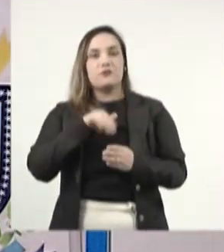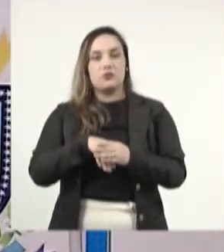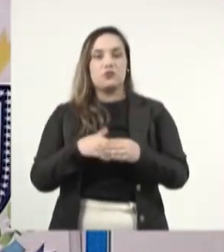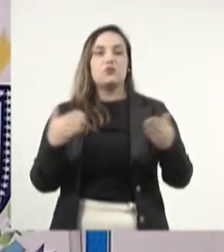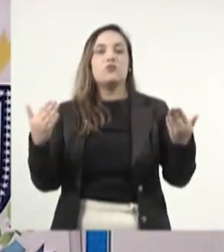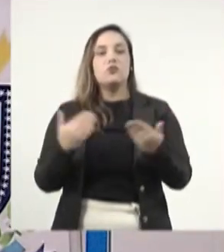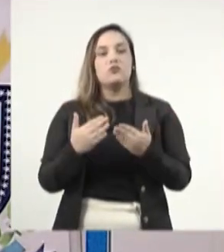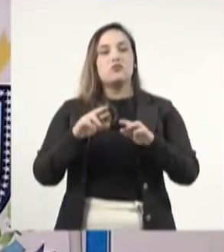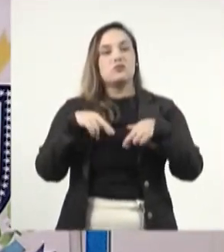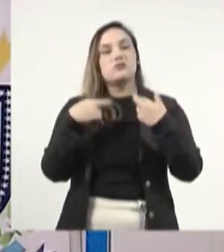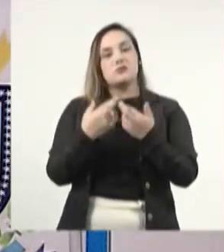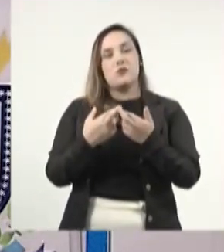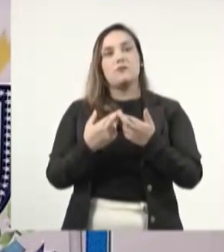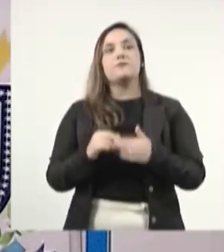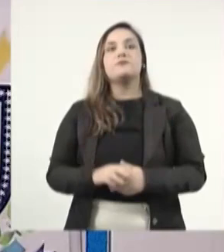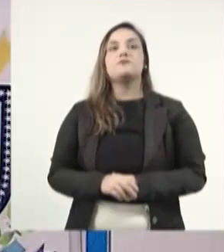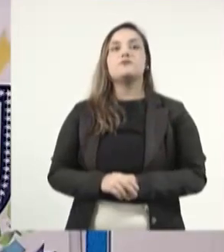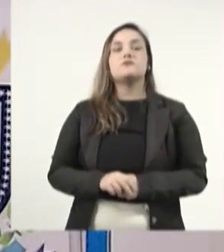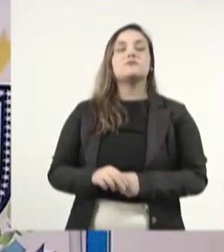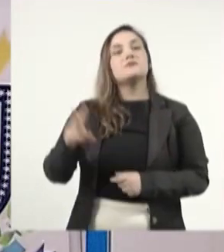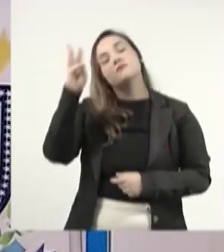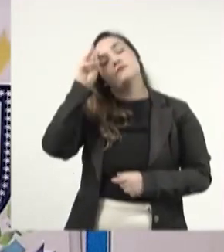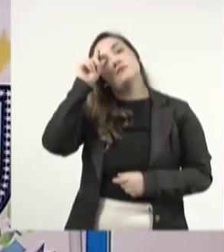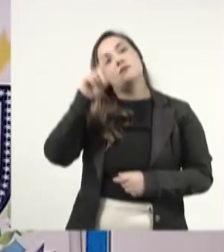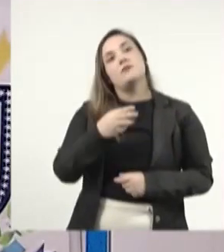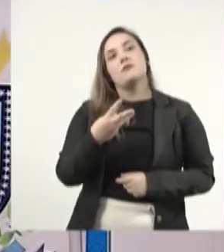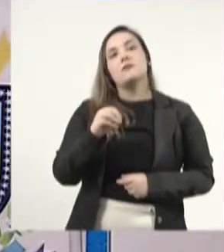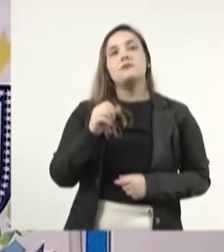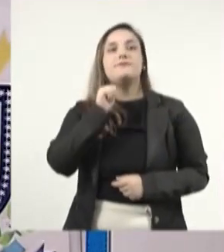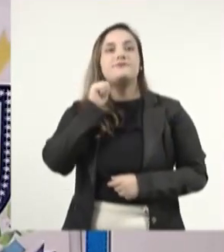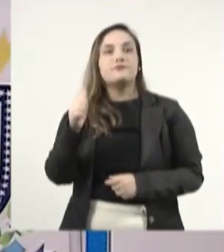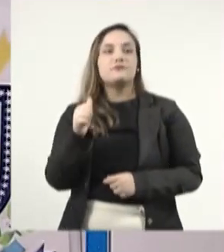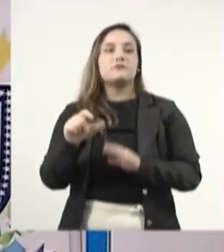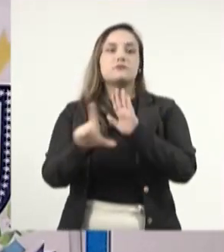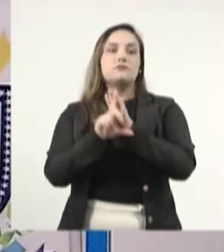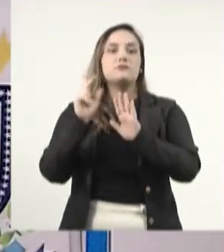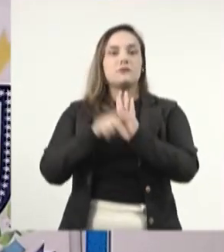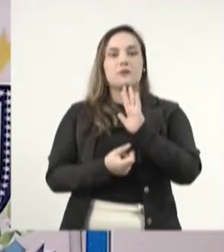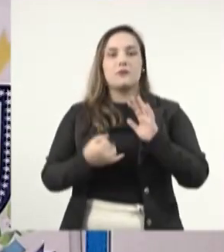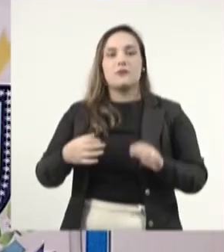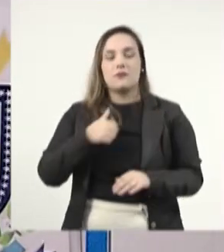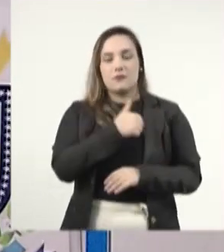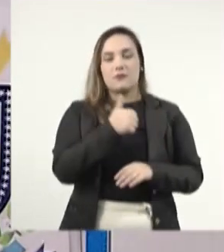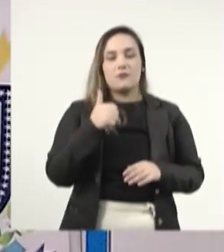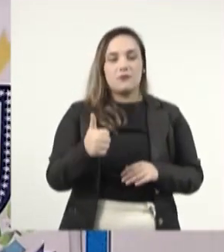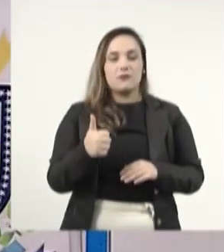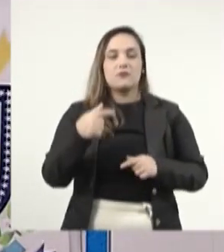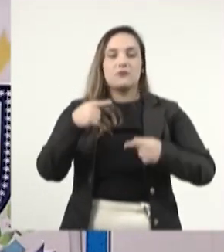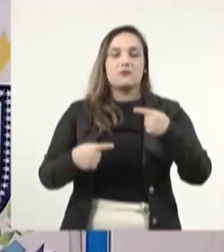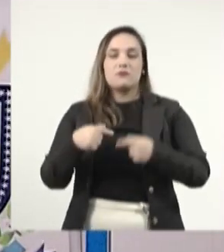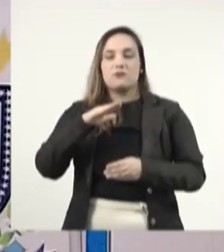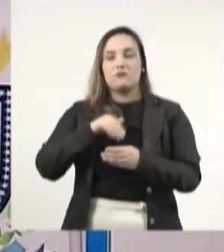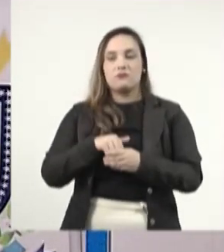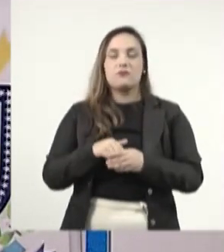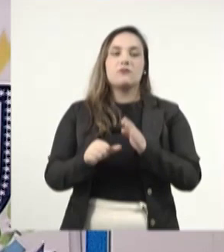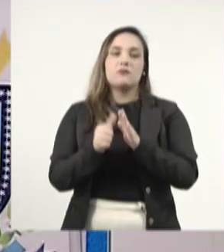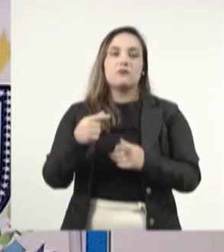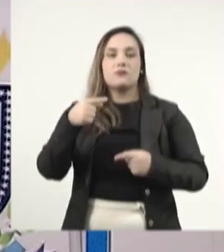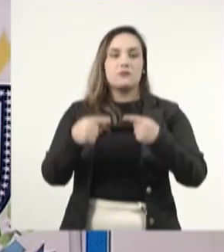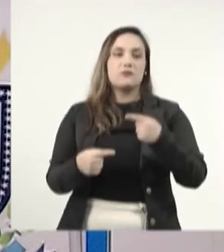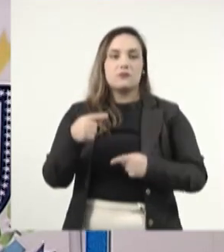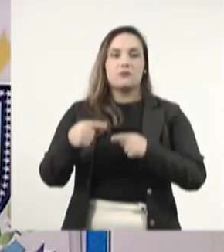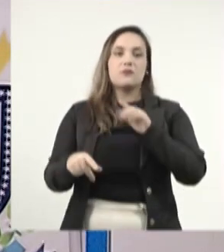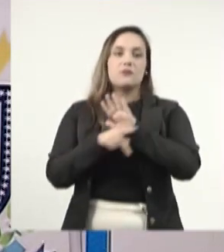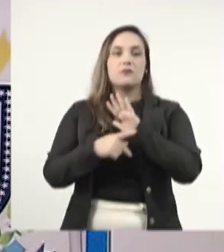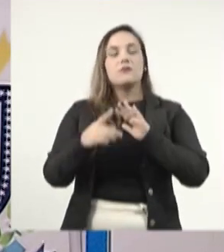na sessão de hoje, durante essa terça-feira, 30 de abril. Projeto de lei de número 11, matéria discutida, votada e aprovada em primeira discussão,